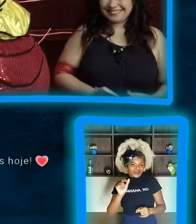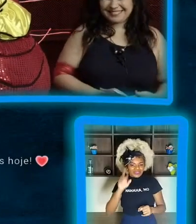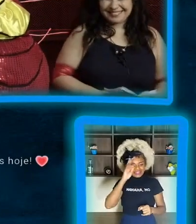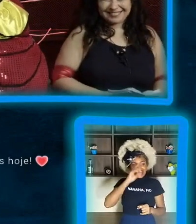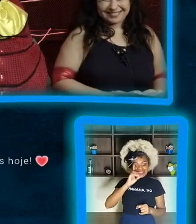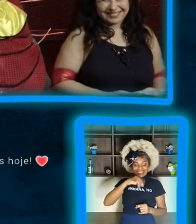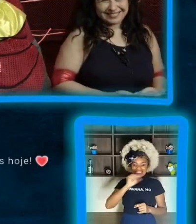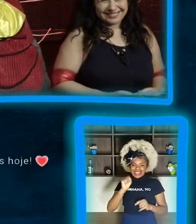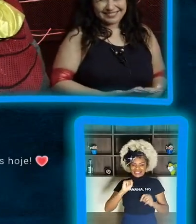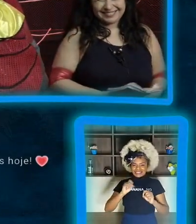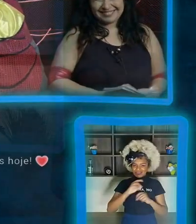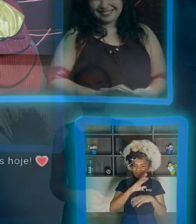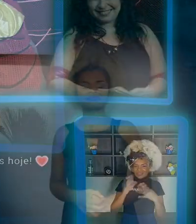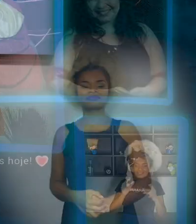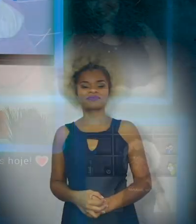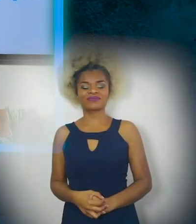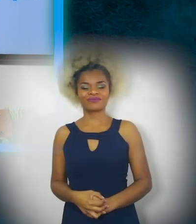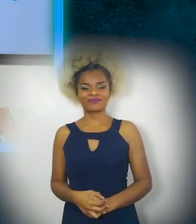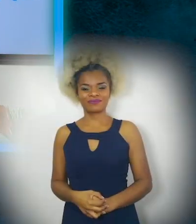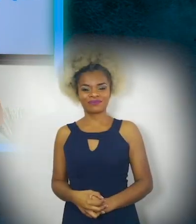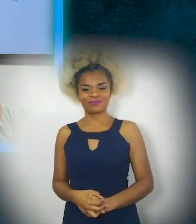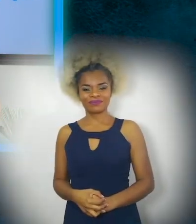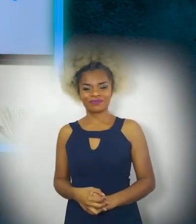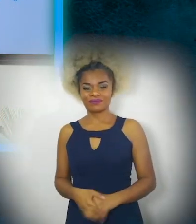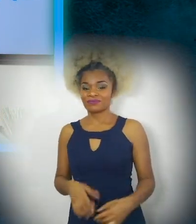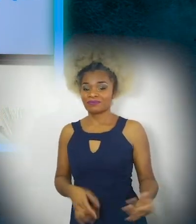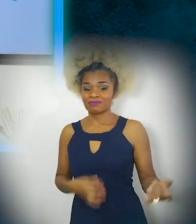Soares. Solta aí, Fabinho.